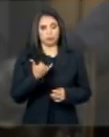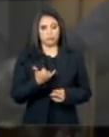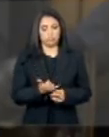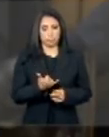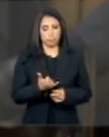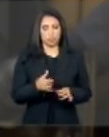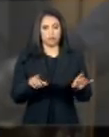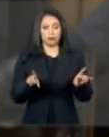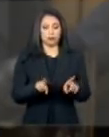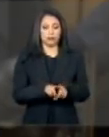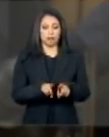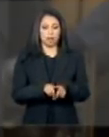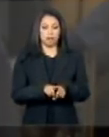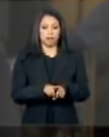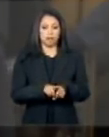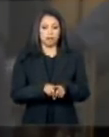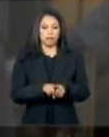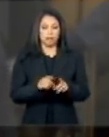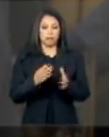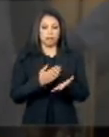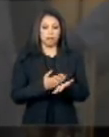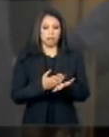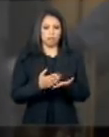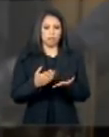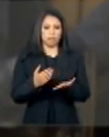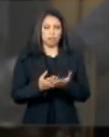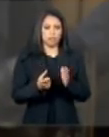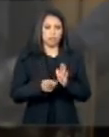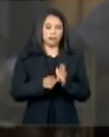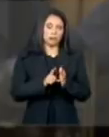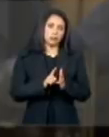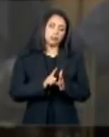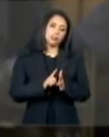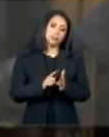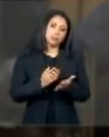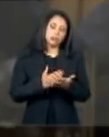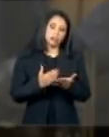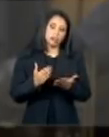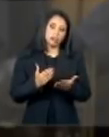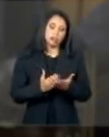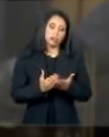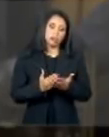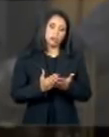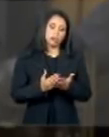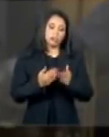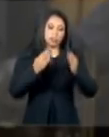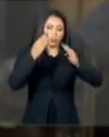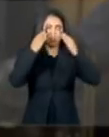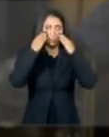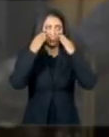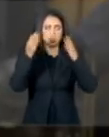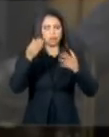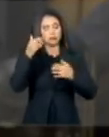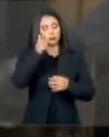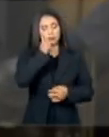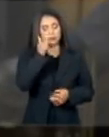chega inicialmente e antes do início desta fala apresentada pelo ministro marco aurélio trad dizer que